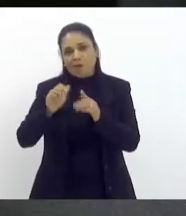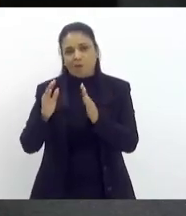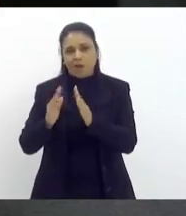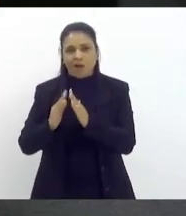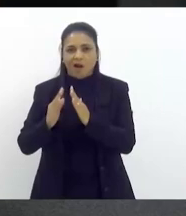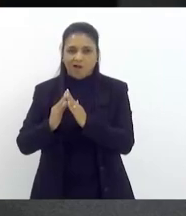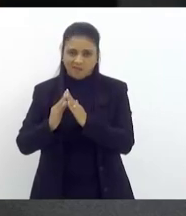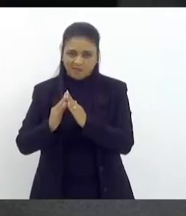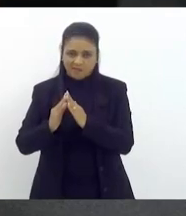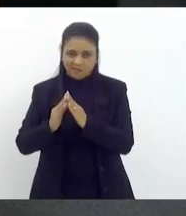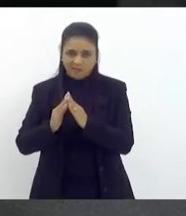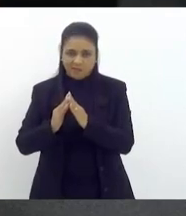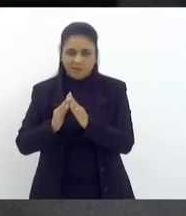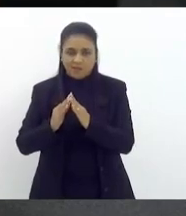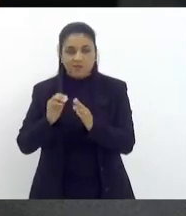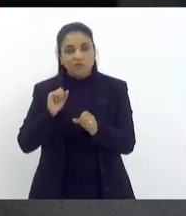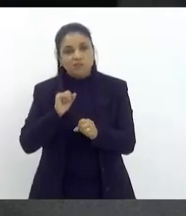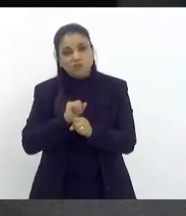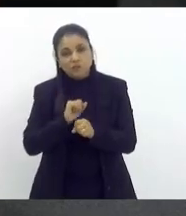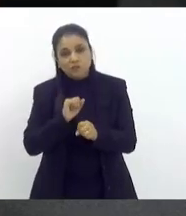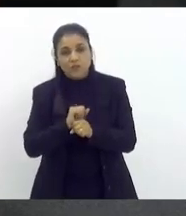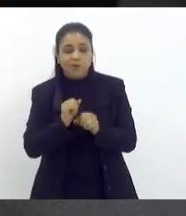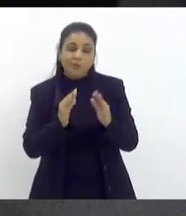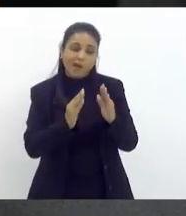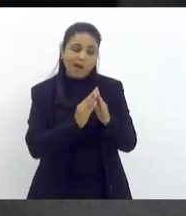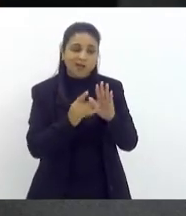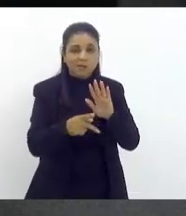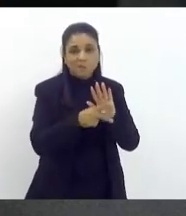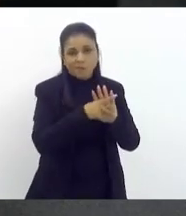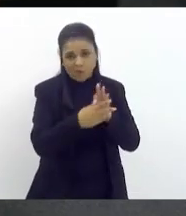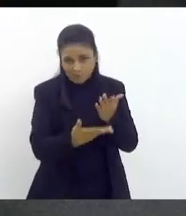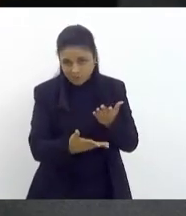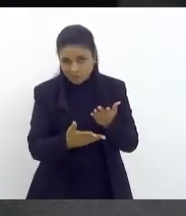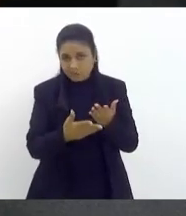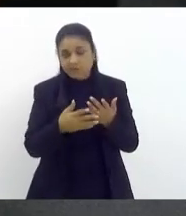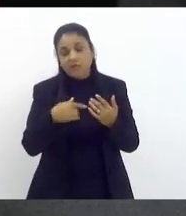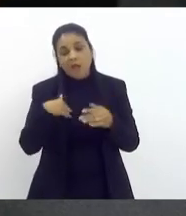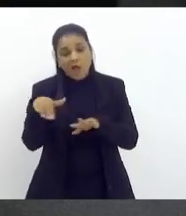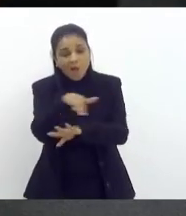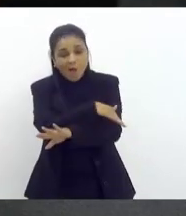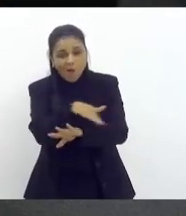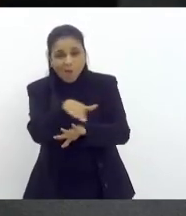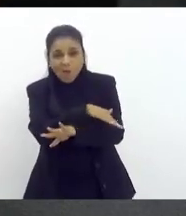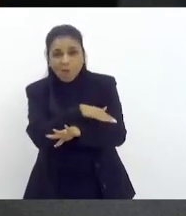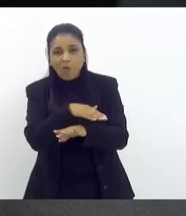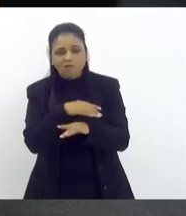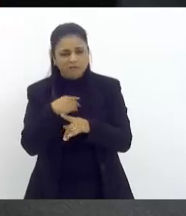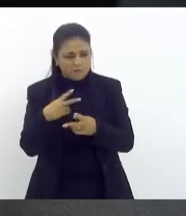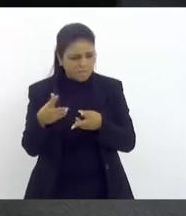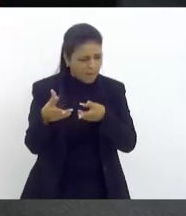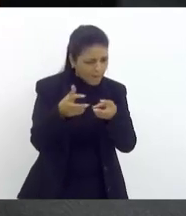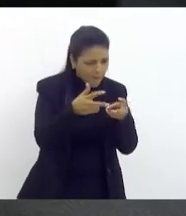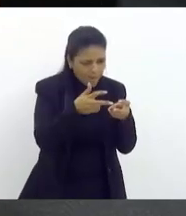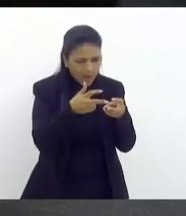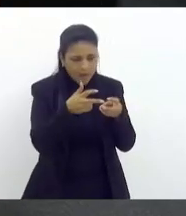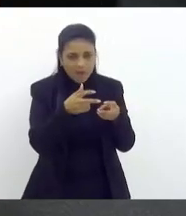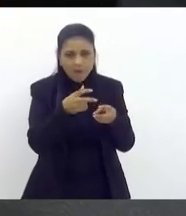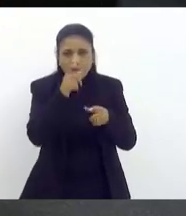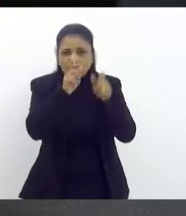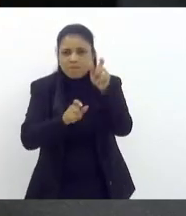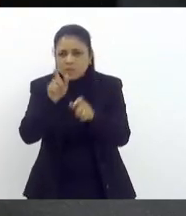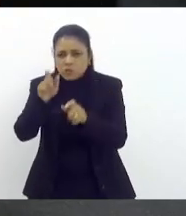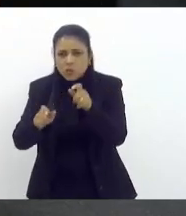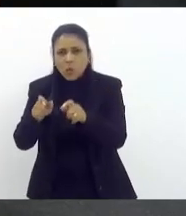aí a sua habitação Então não é à toa que a gente passa pelas ruas vê um número cada maior de